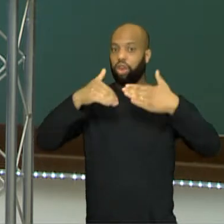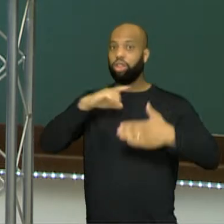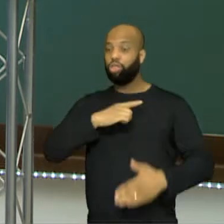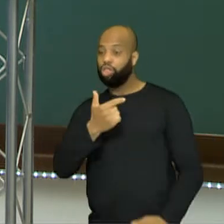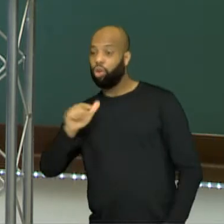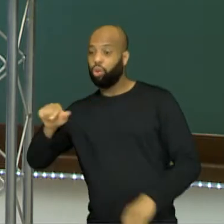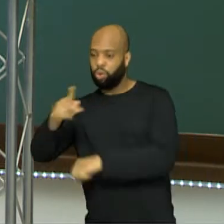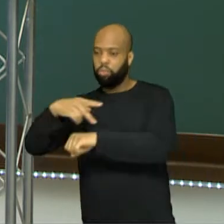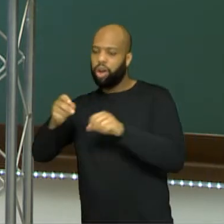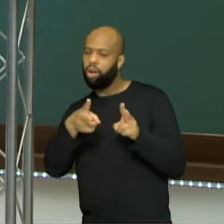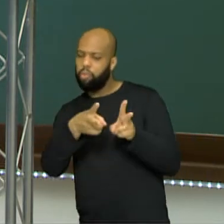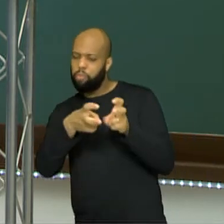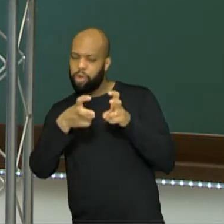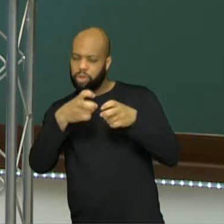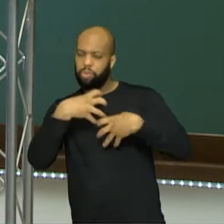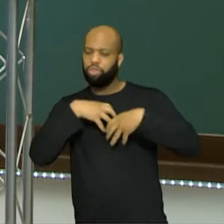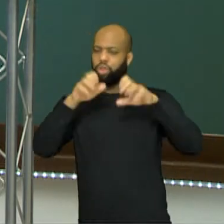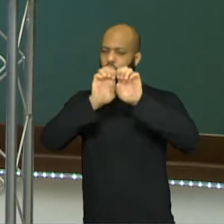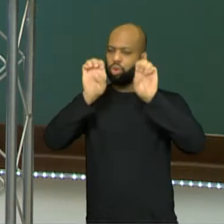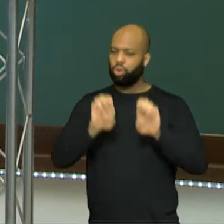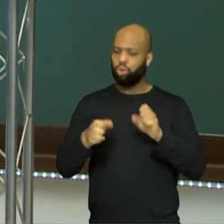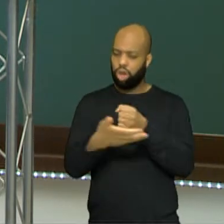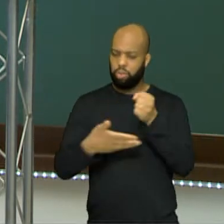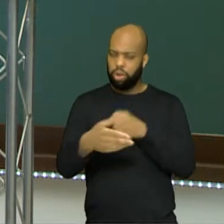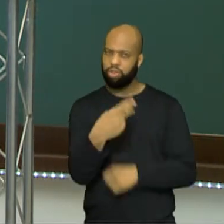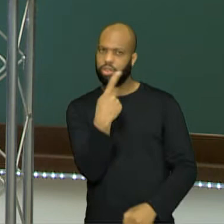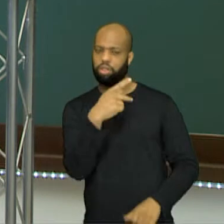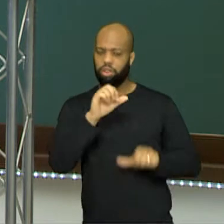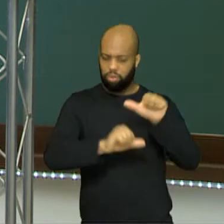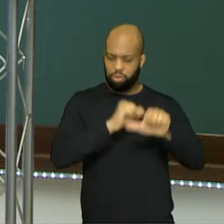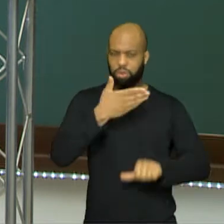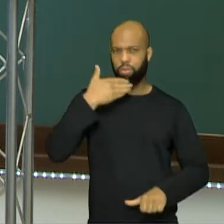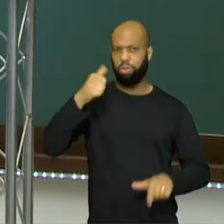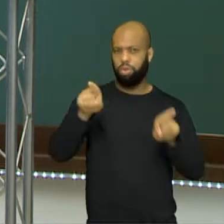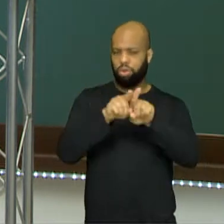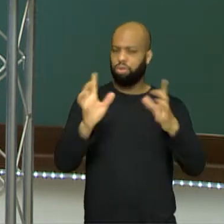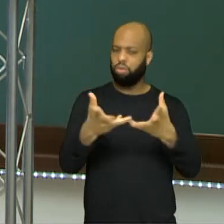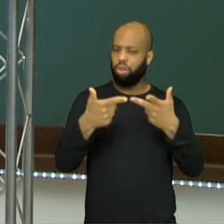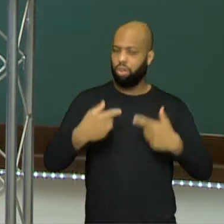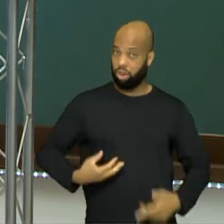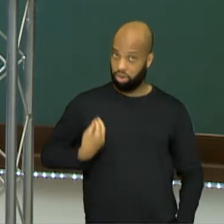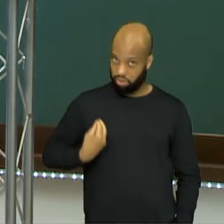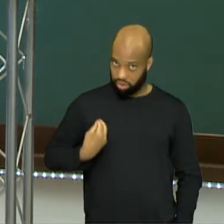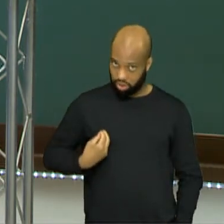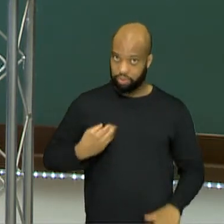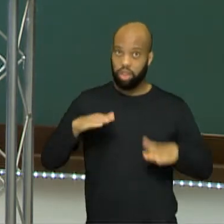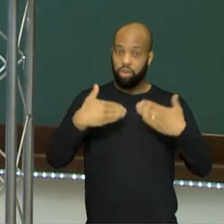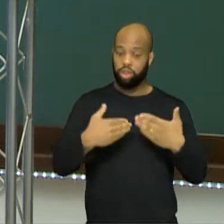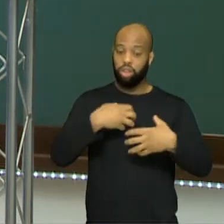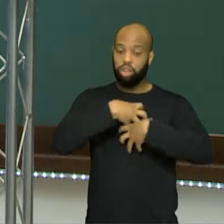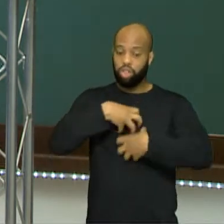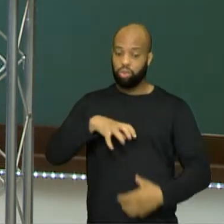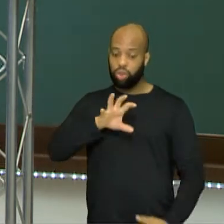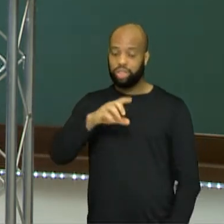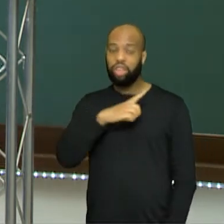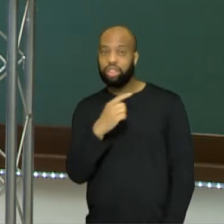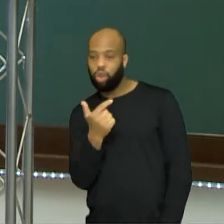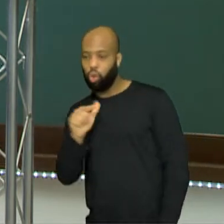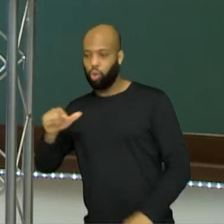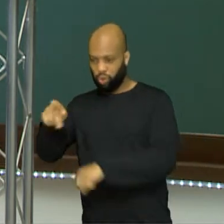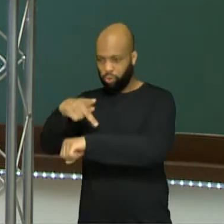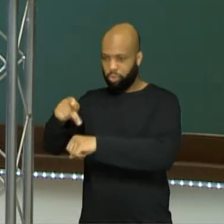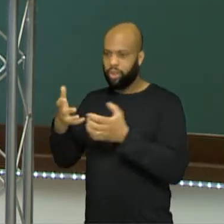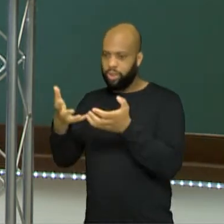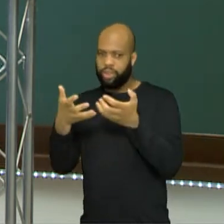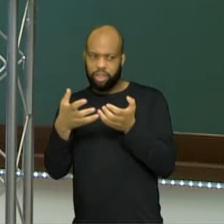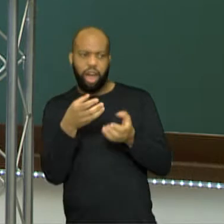principalmente na infraestrutura local. Mudou muito, melhorou muito a qualidade de vida local. Dessa forma, outros países